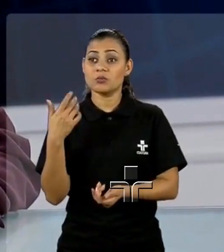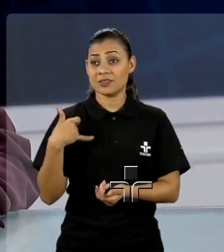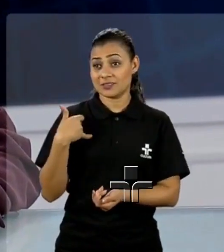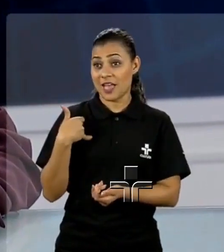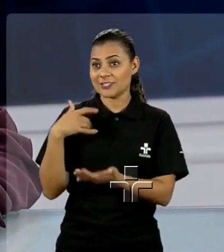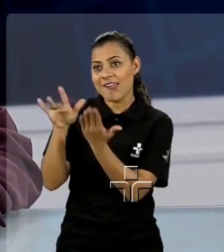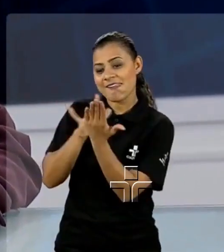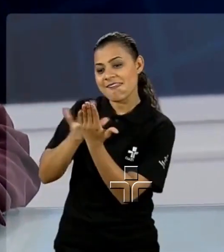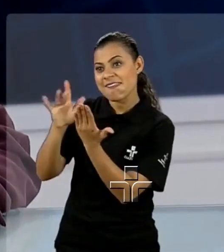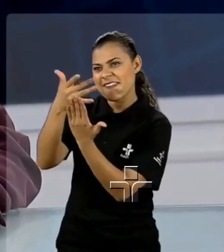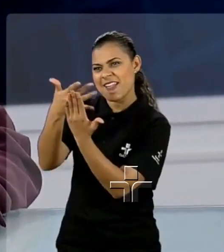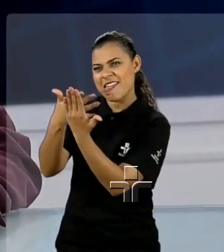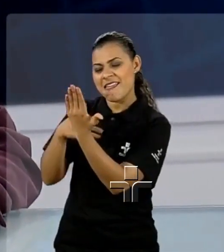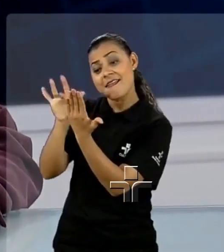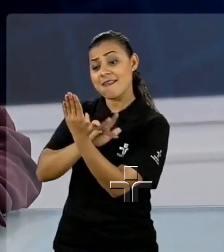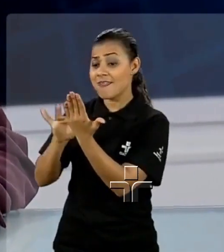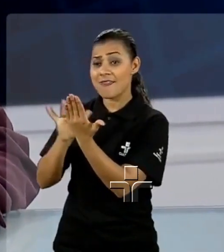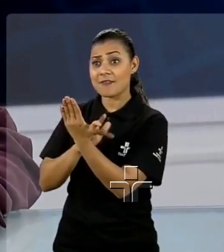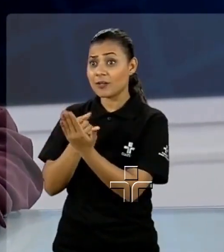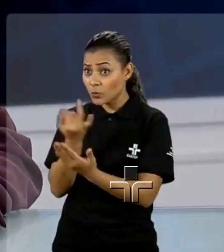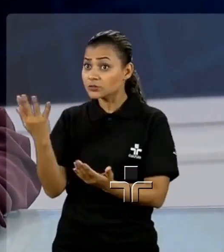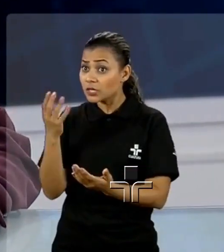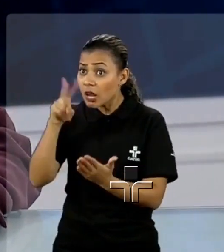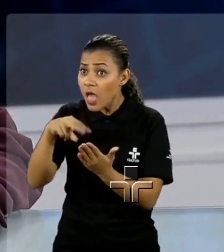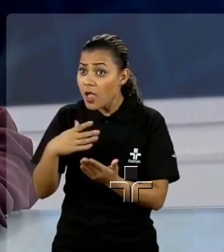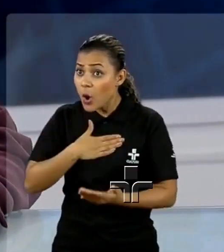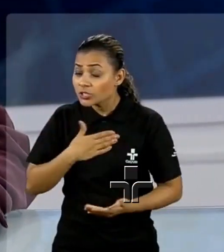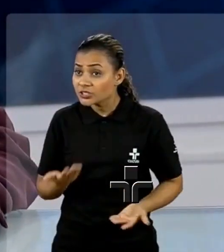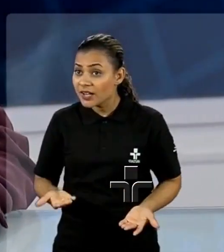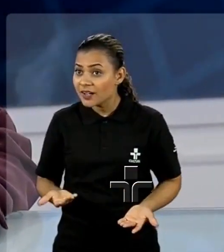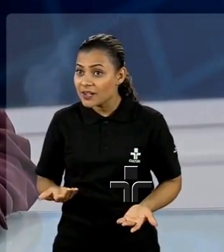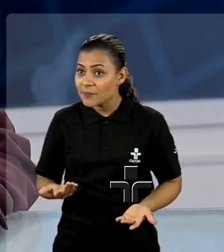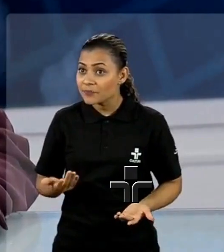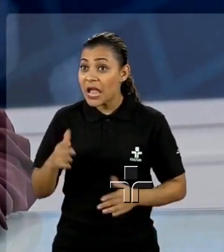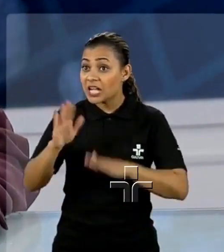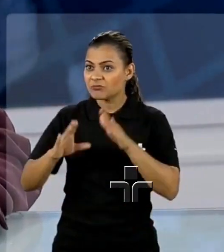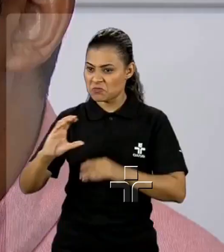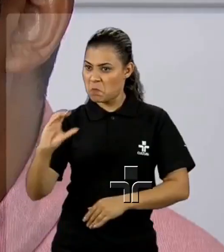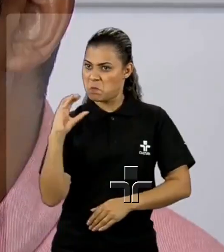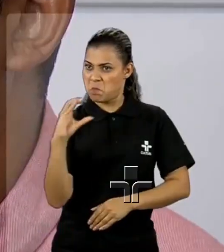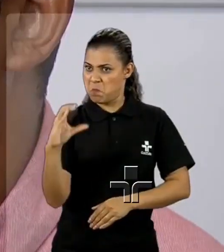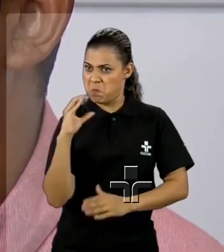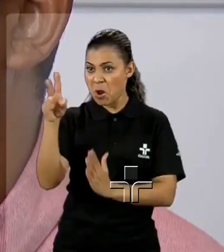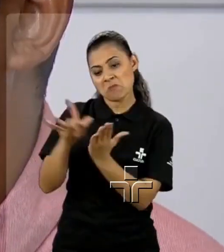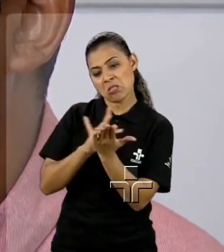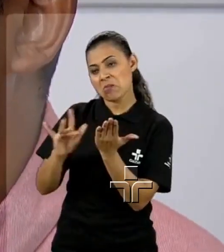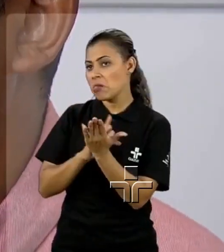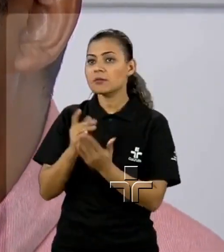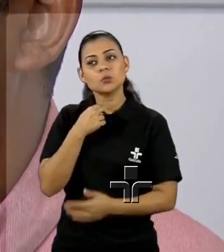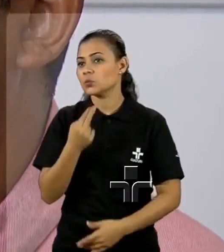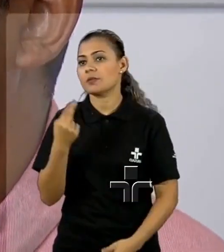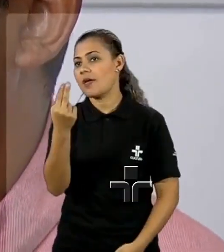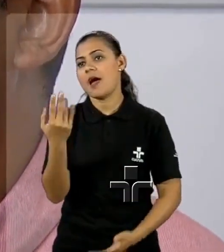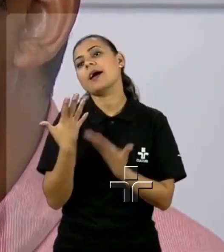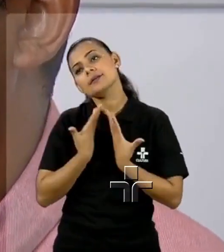enorme. E eles leem mesmo. É claro que eles não vão conseguir ler Crime e Castigo do Dostoiévski, que no celular vai ser